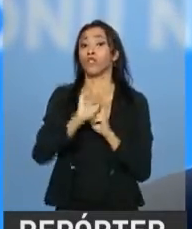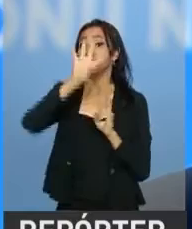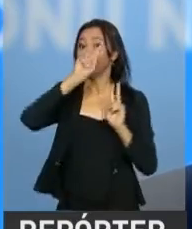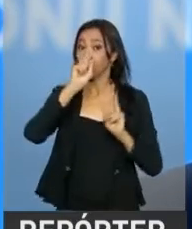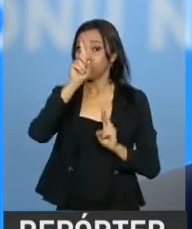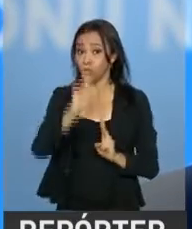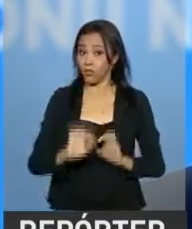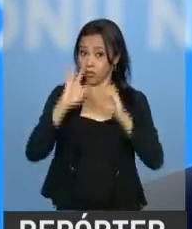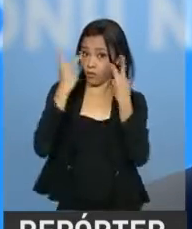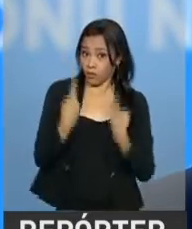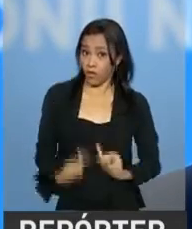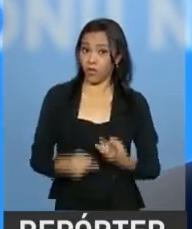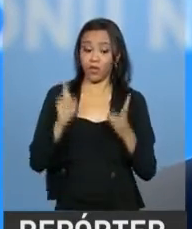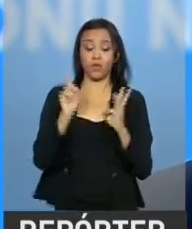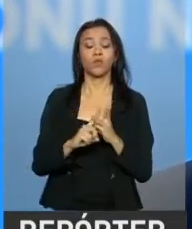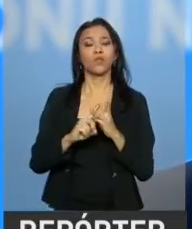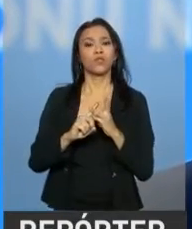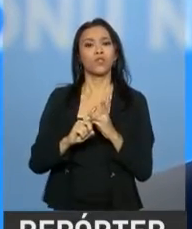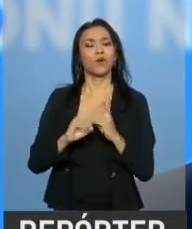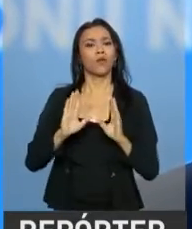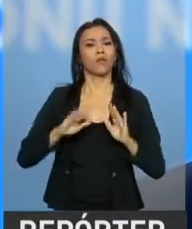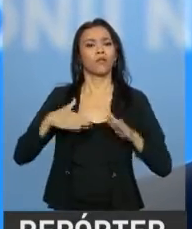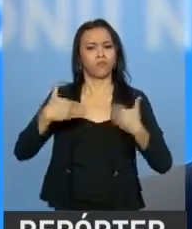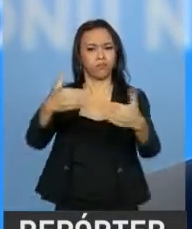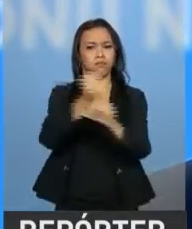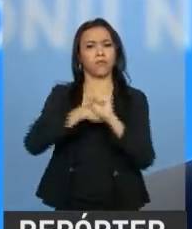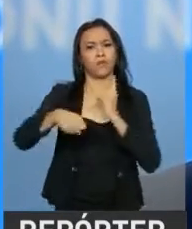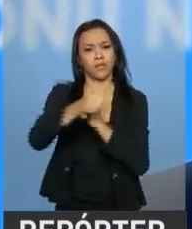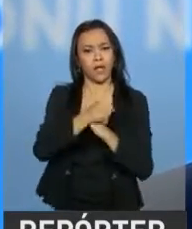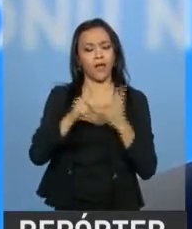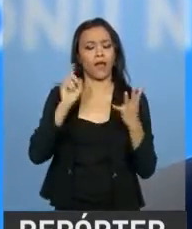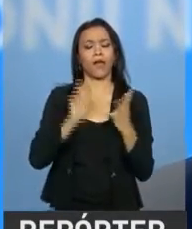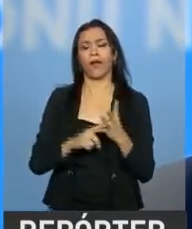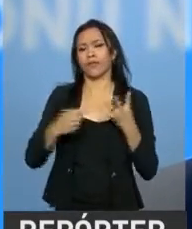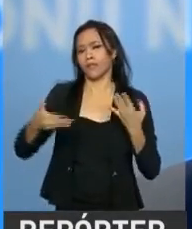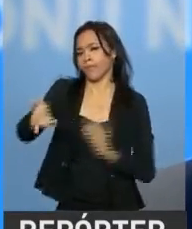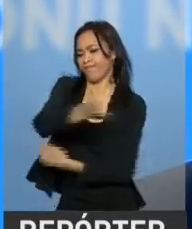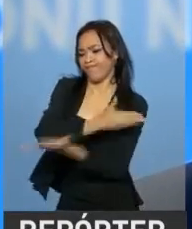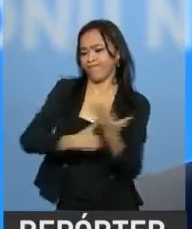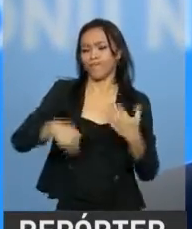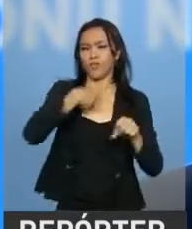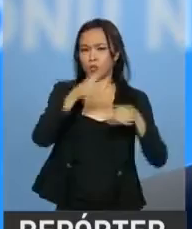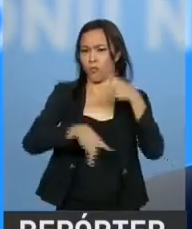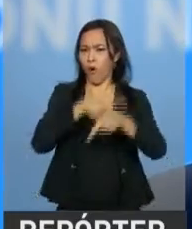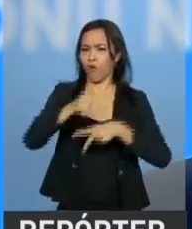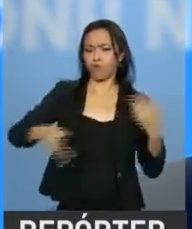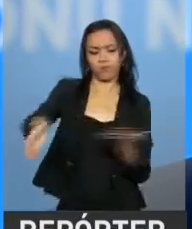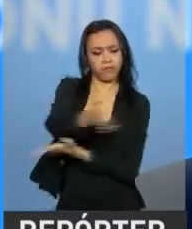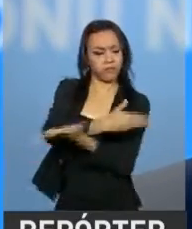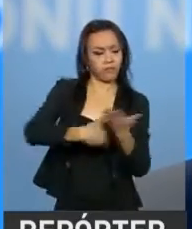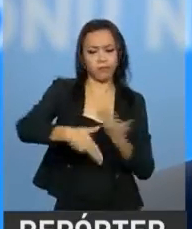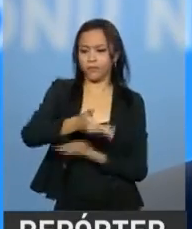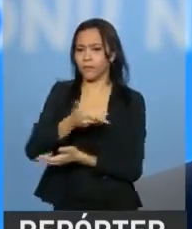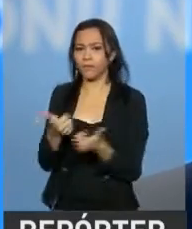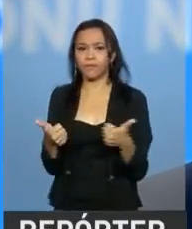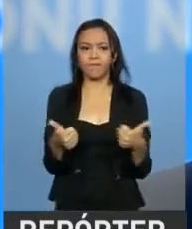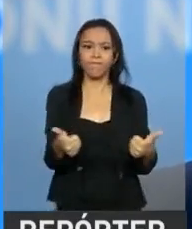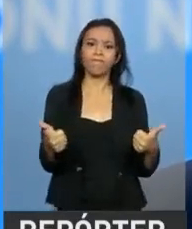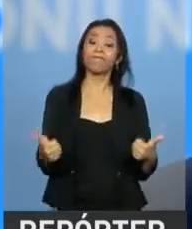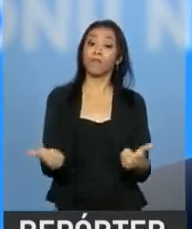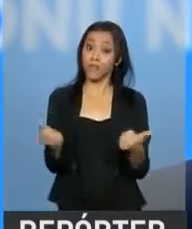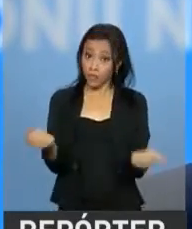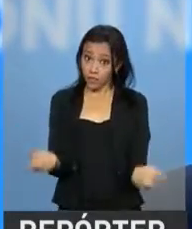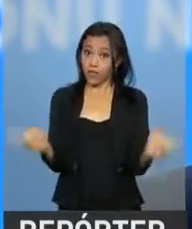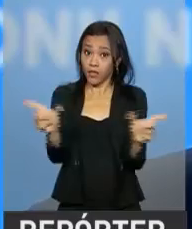verificaram no Brasil e que devem verificar-se em todo o mundo, né? A solidariedade entre os povos e propor também que a ONU